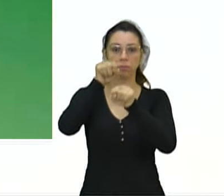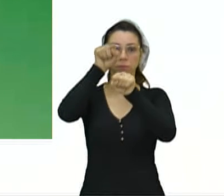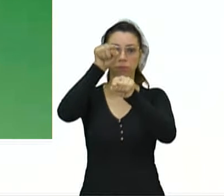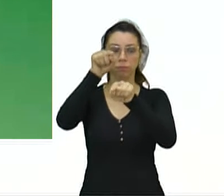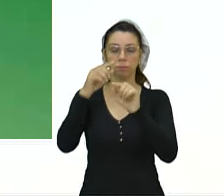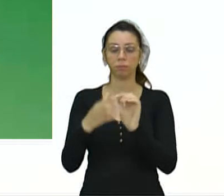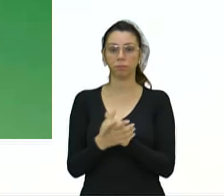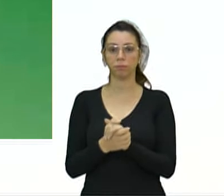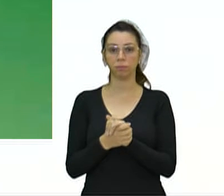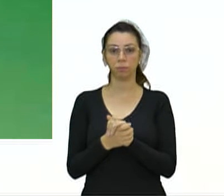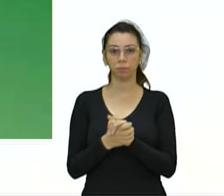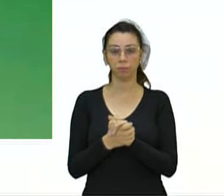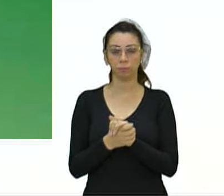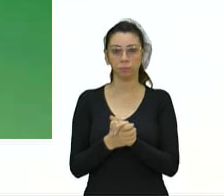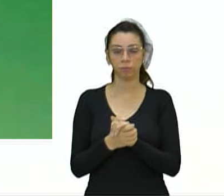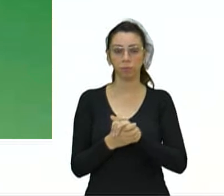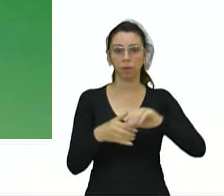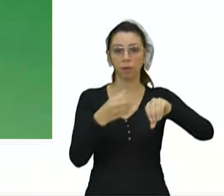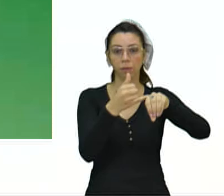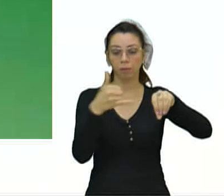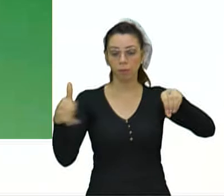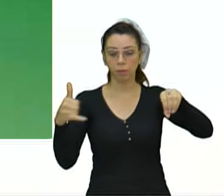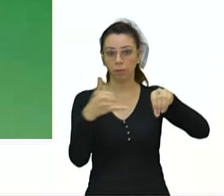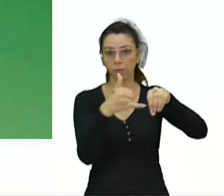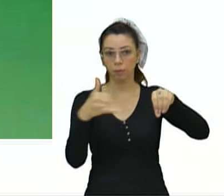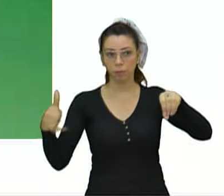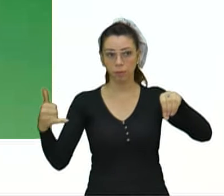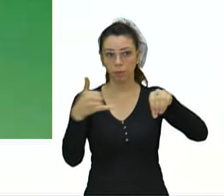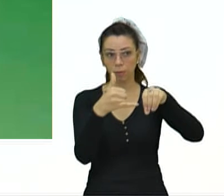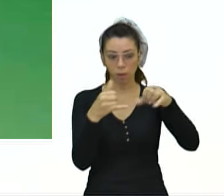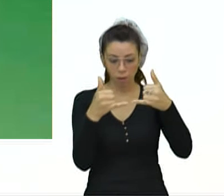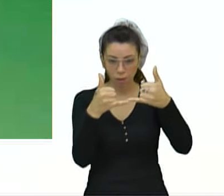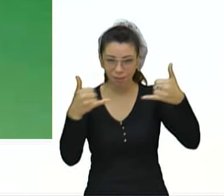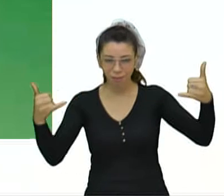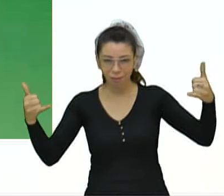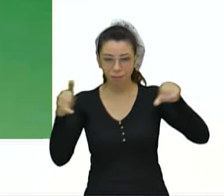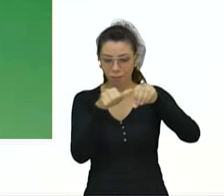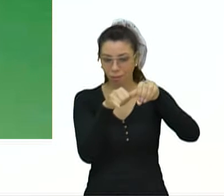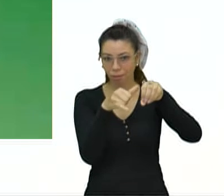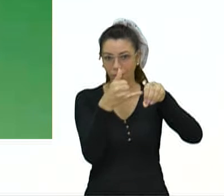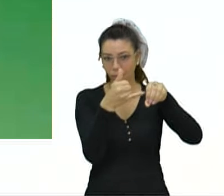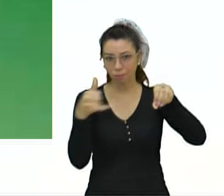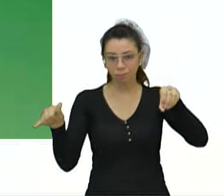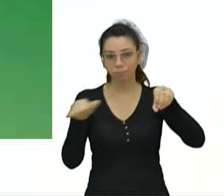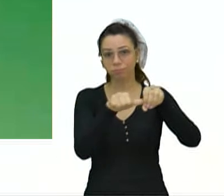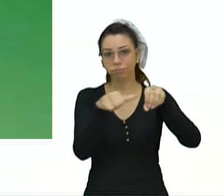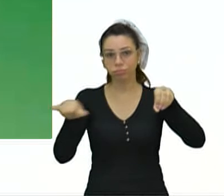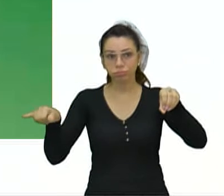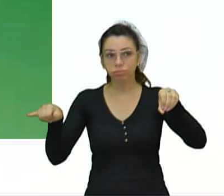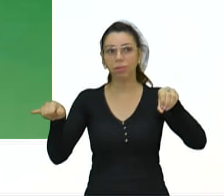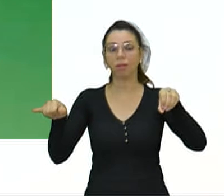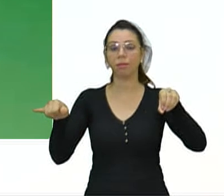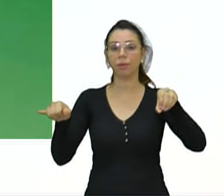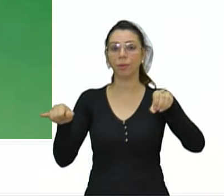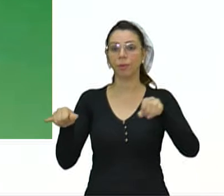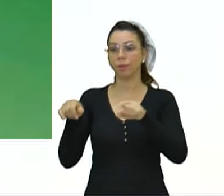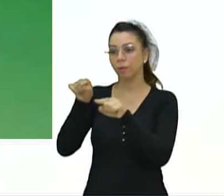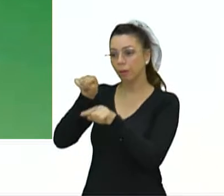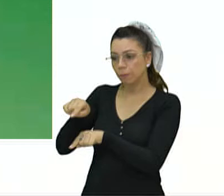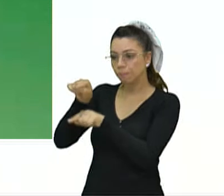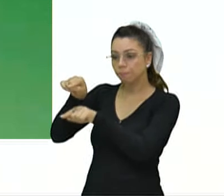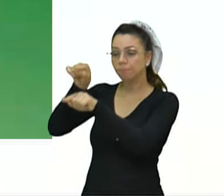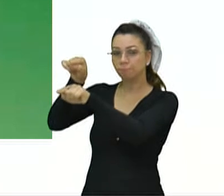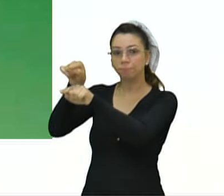A transmissão ocorre através das linhas aqui de transmissão, que chega a uma subestação, seria uma